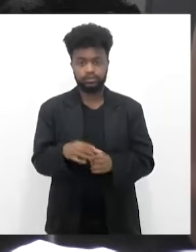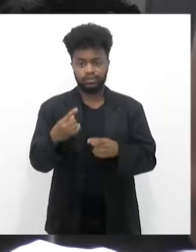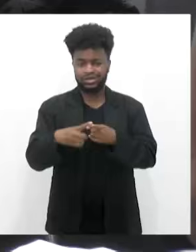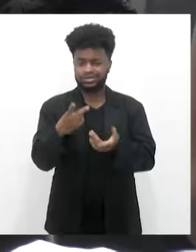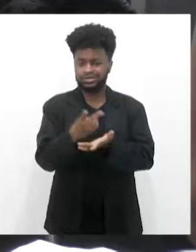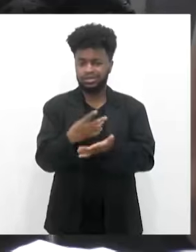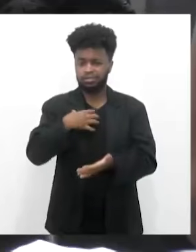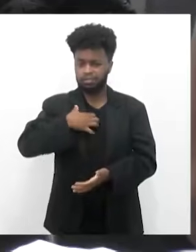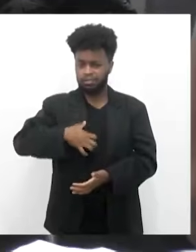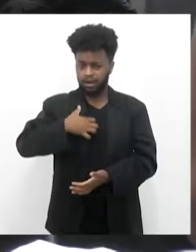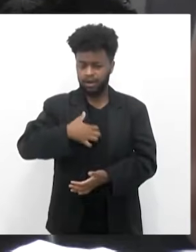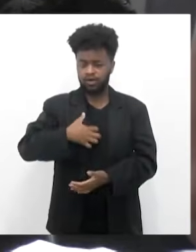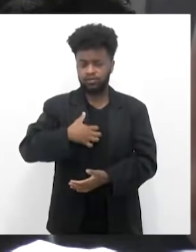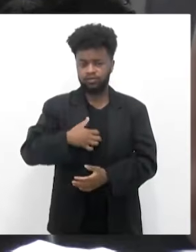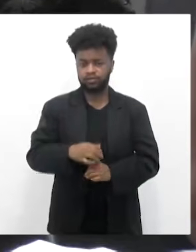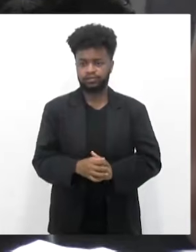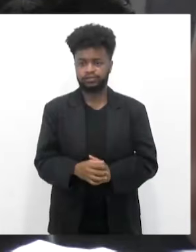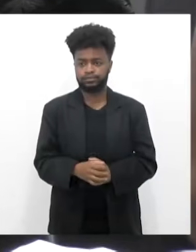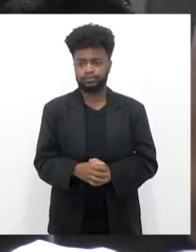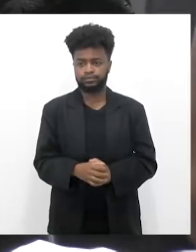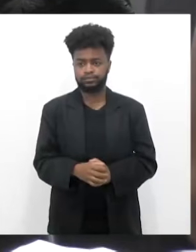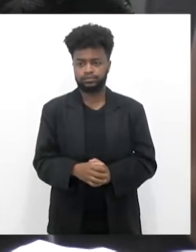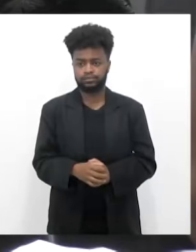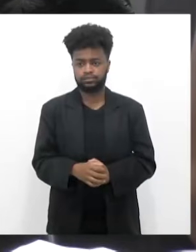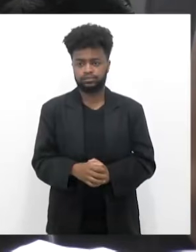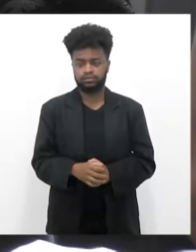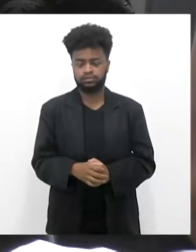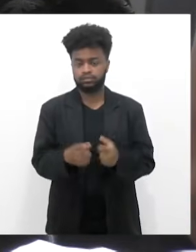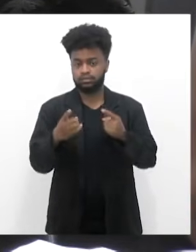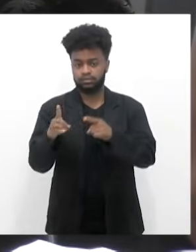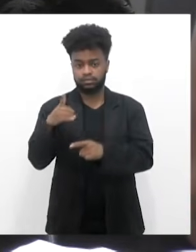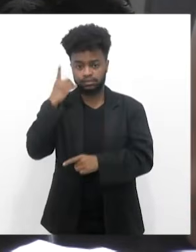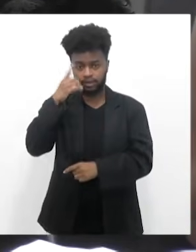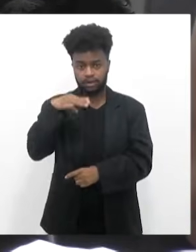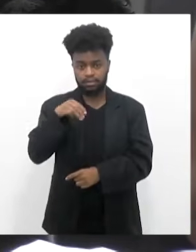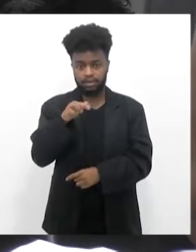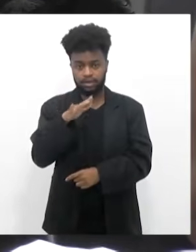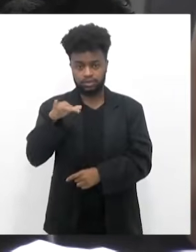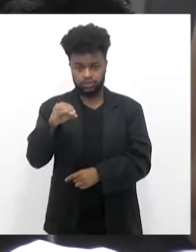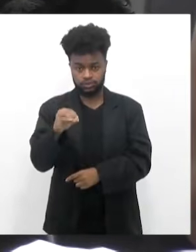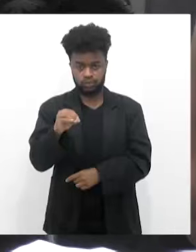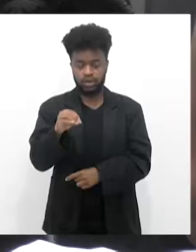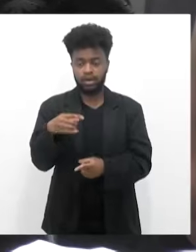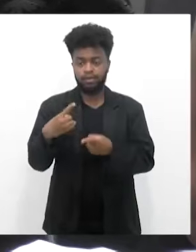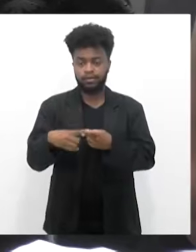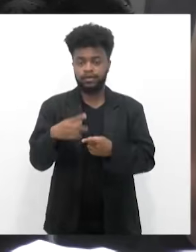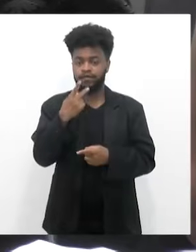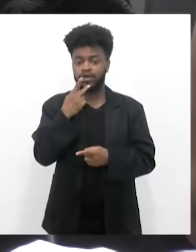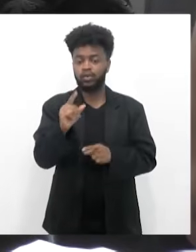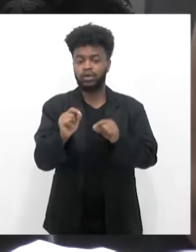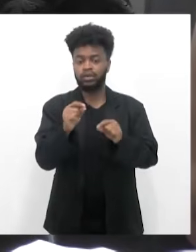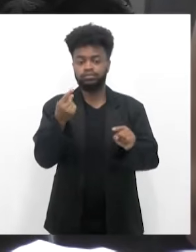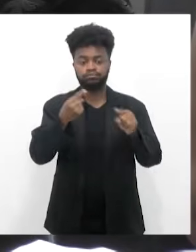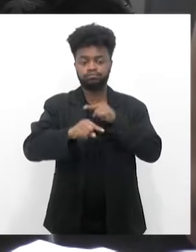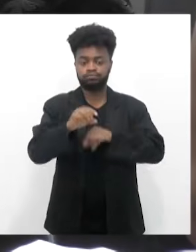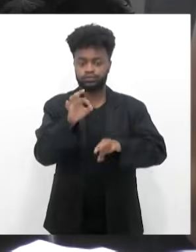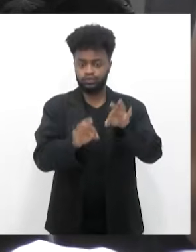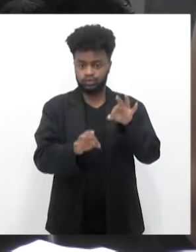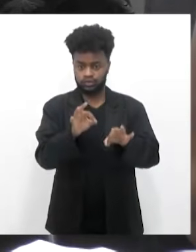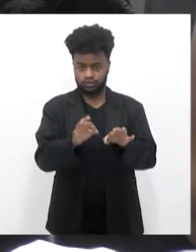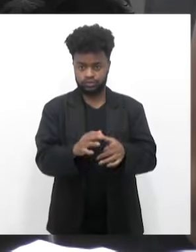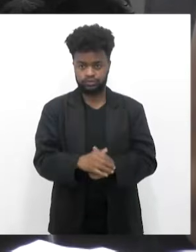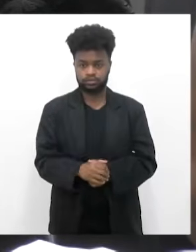brabo com o deputado Márcio Pacheco, quando dava pela